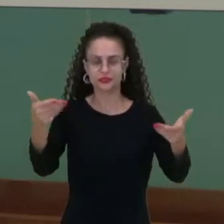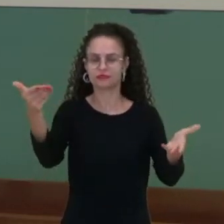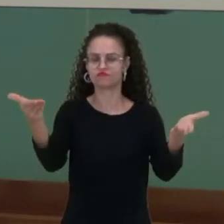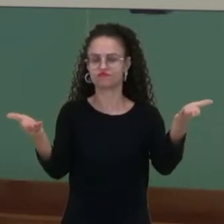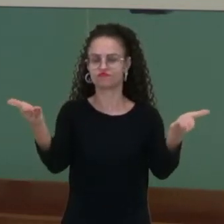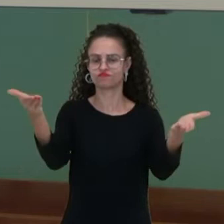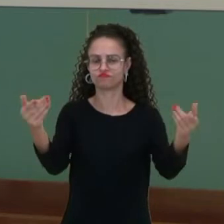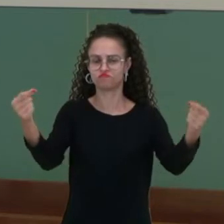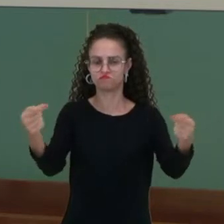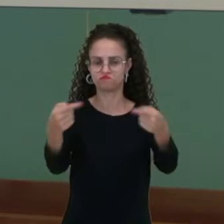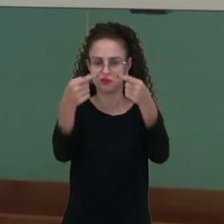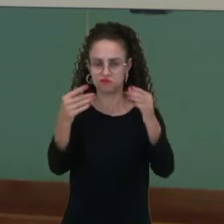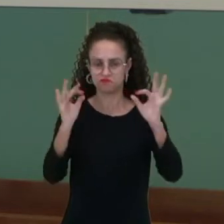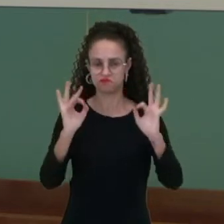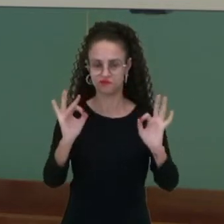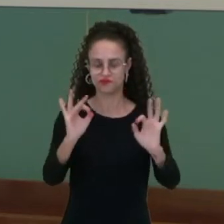equilibrados.